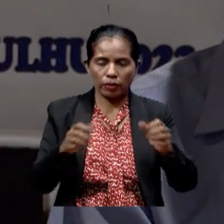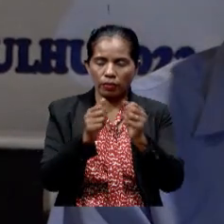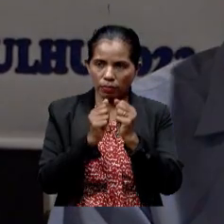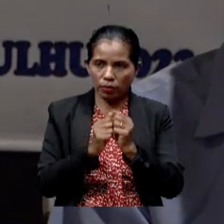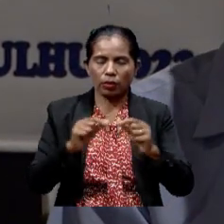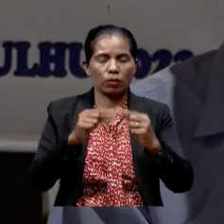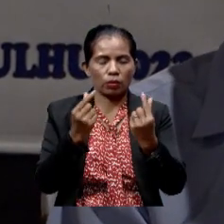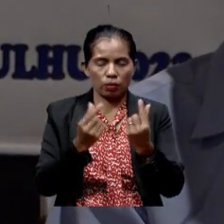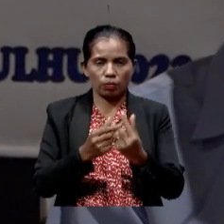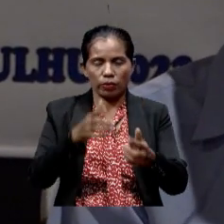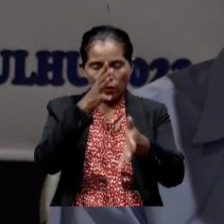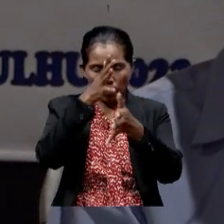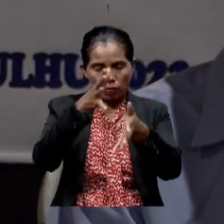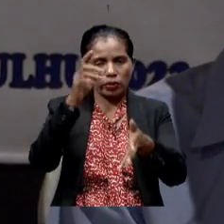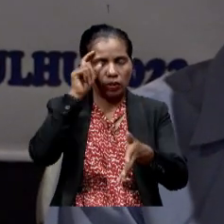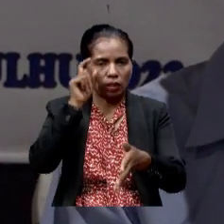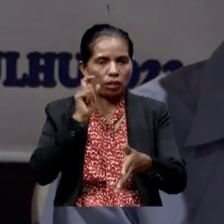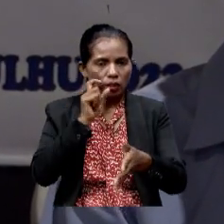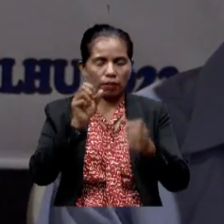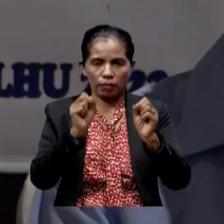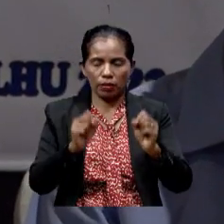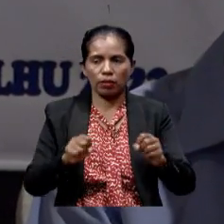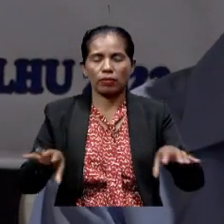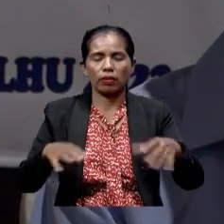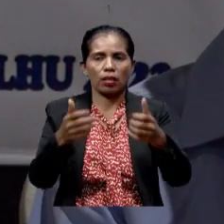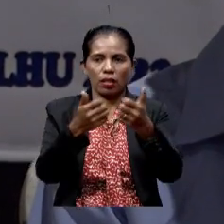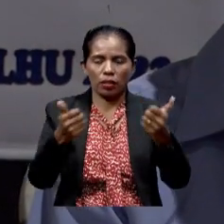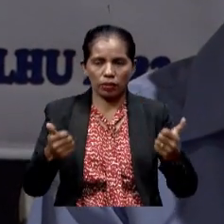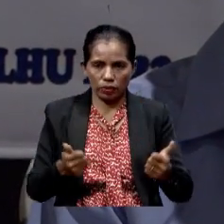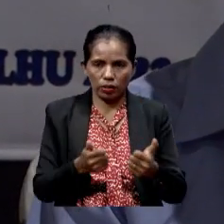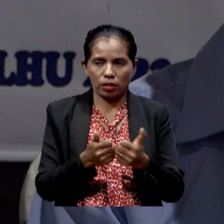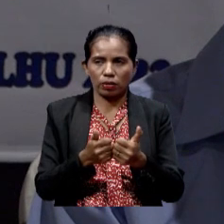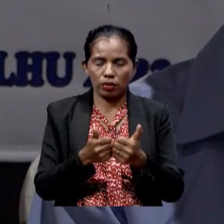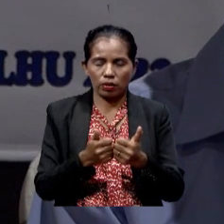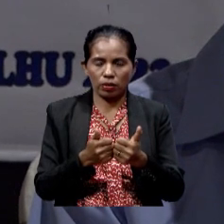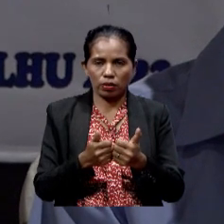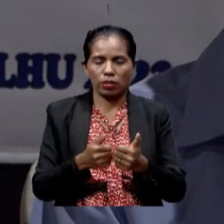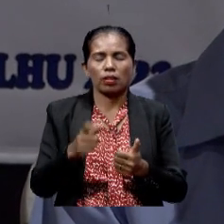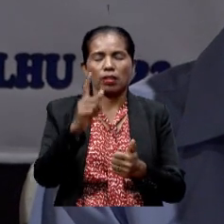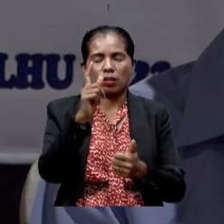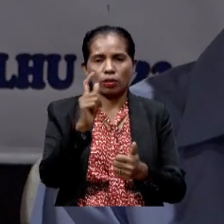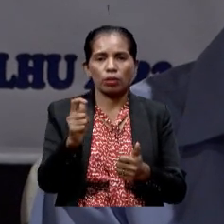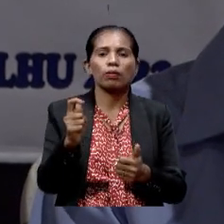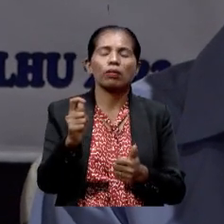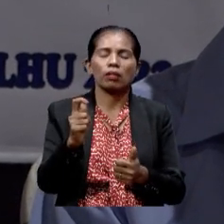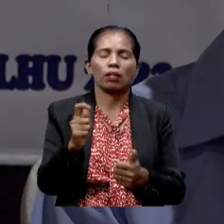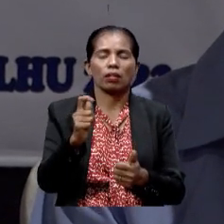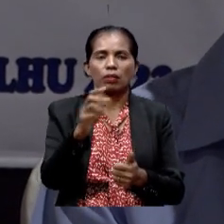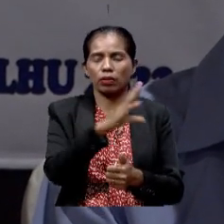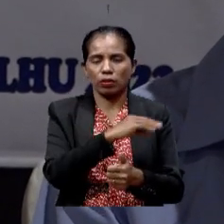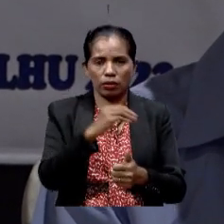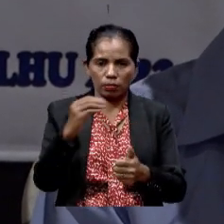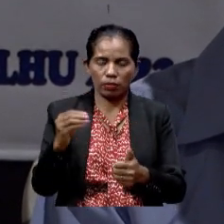equipa abona nem um belo serviço a moto com associação turismo religioso para a atividade ainda